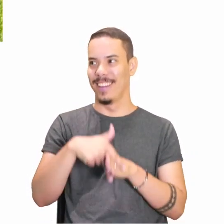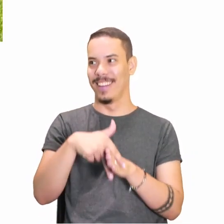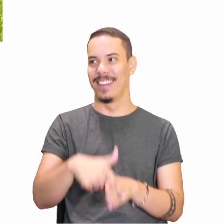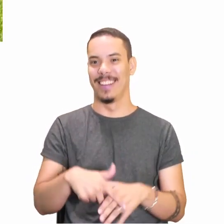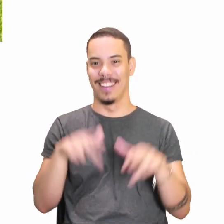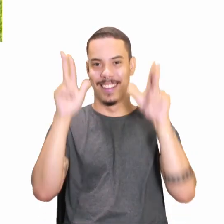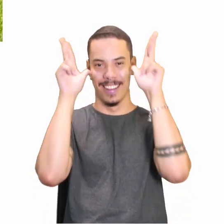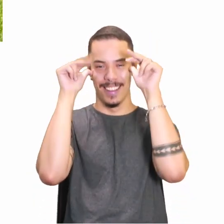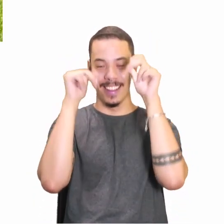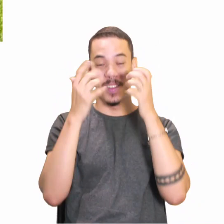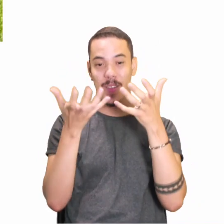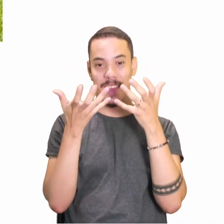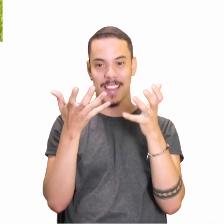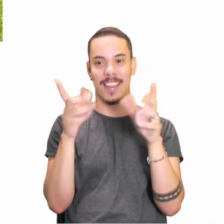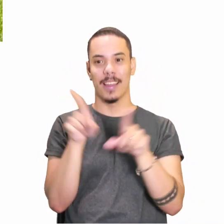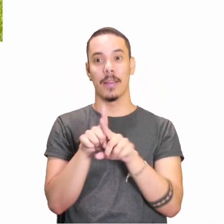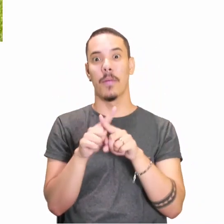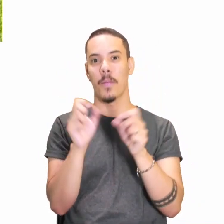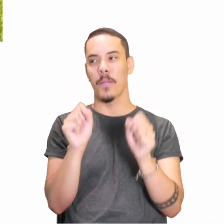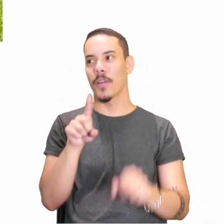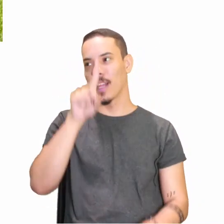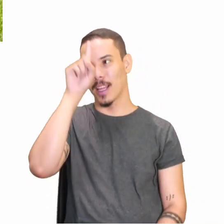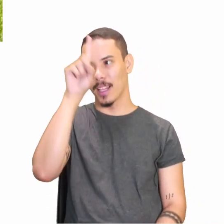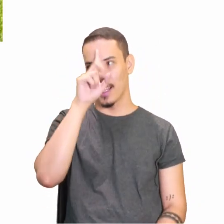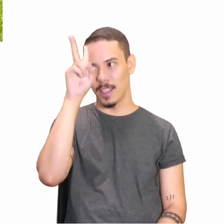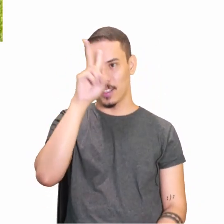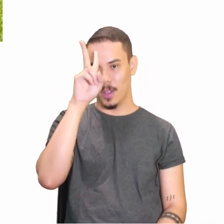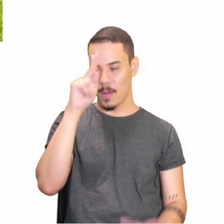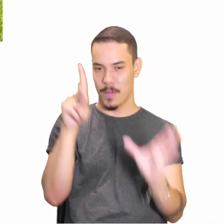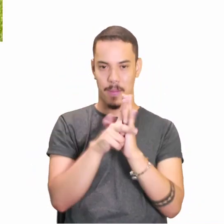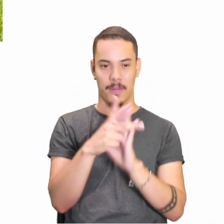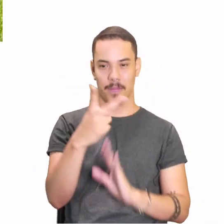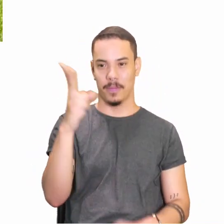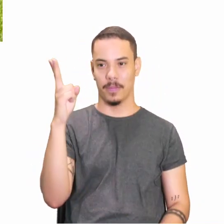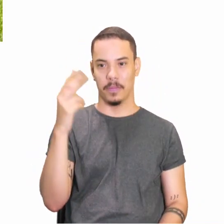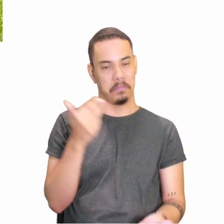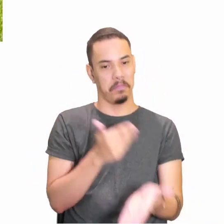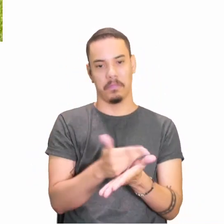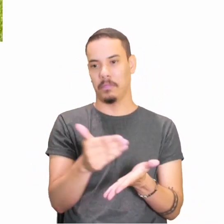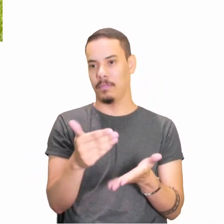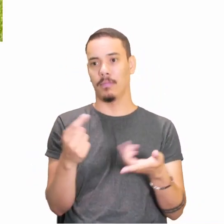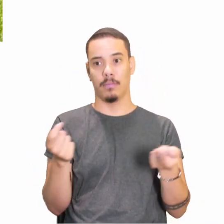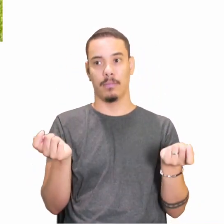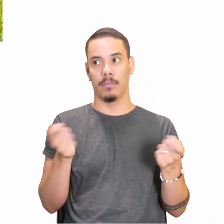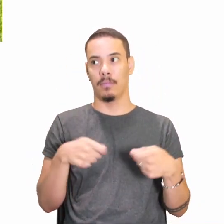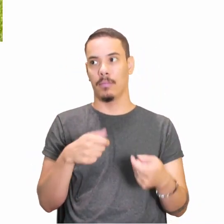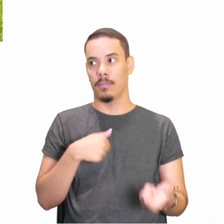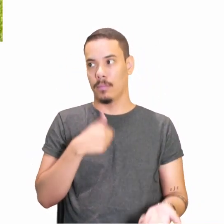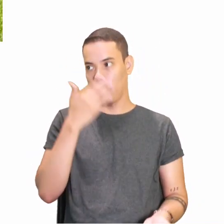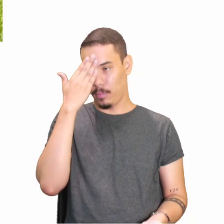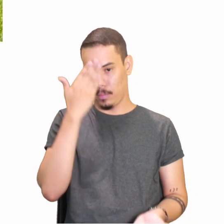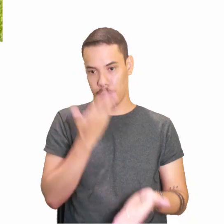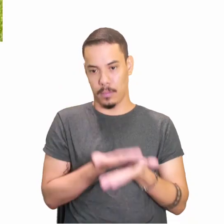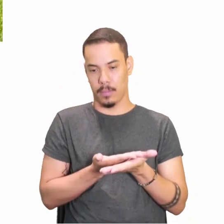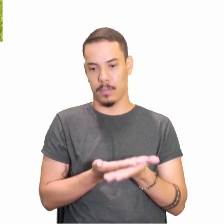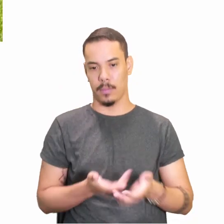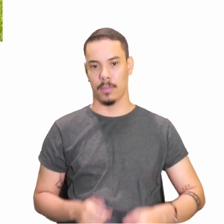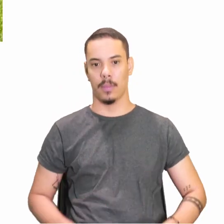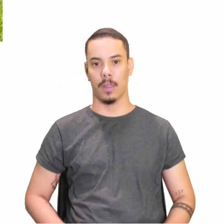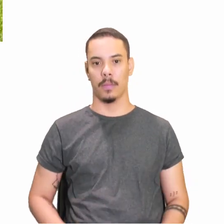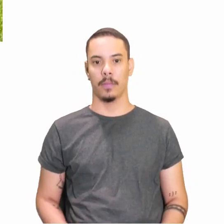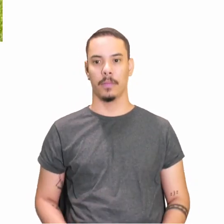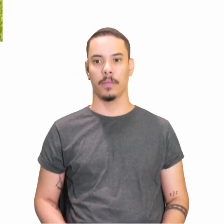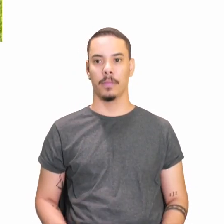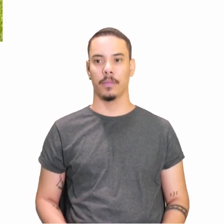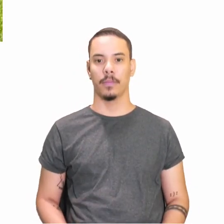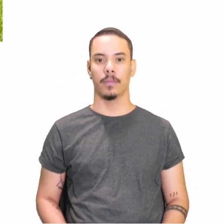você pode, né, criar aí a sua narrativa, a sua história a partir desses personagens. É possível, eu acredito que é possível, sim, né?